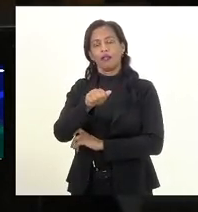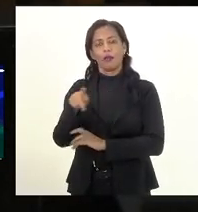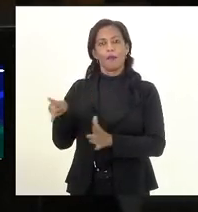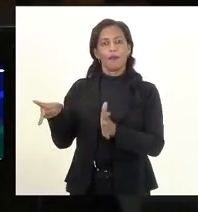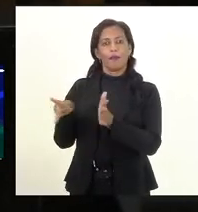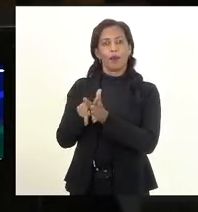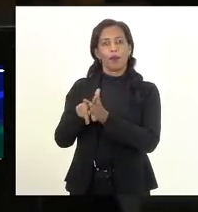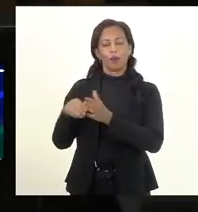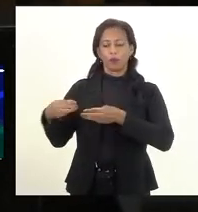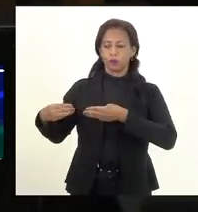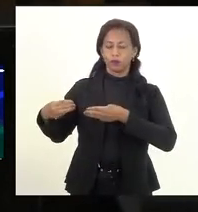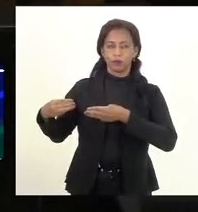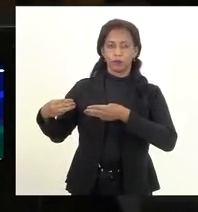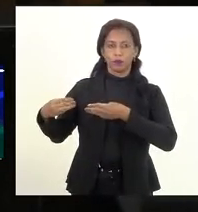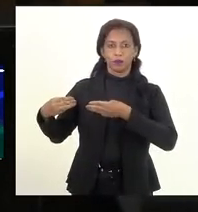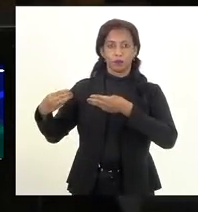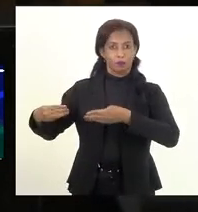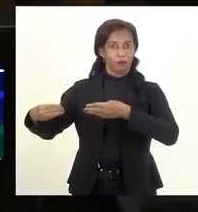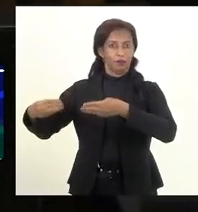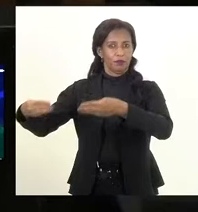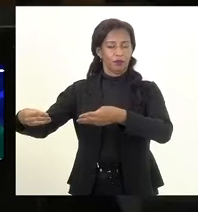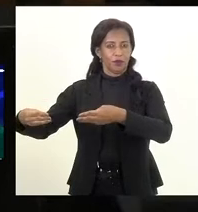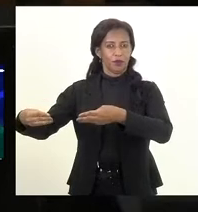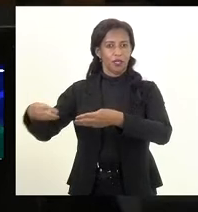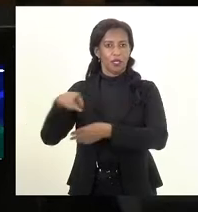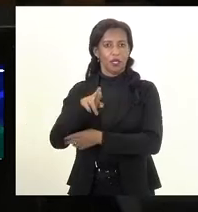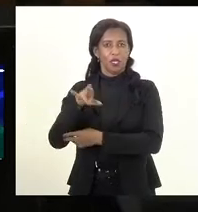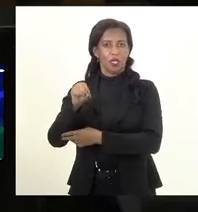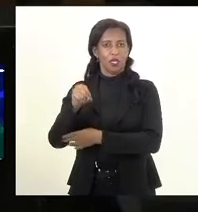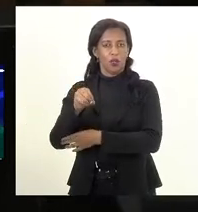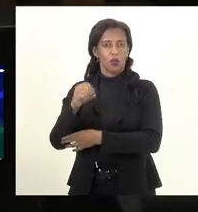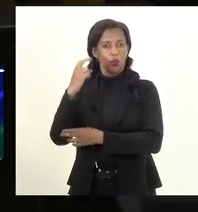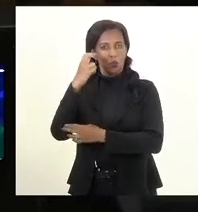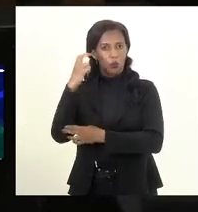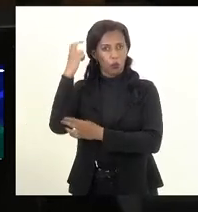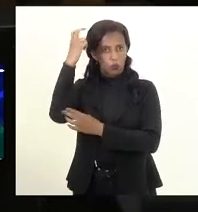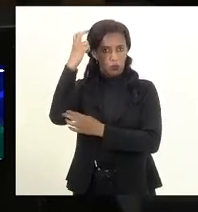Ministério da Educação e Cultura